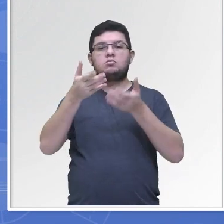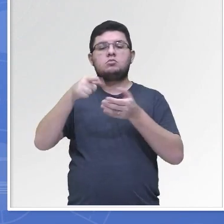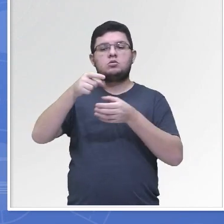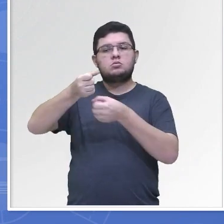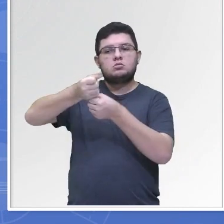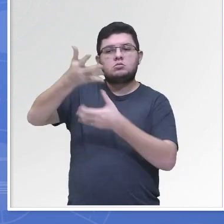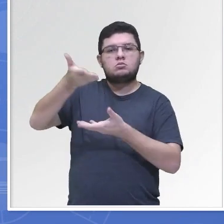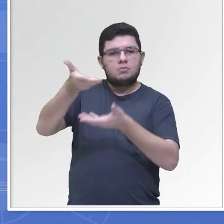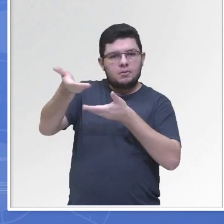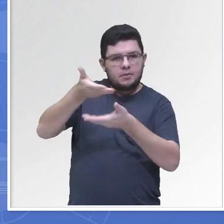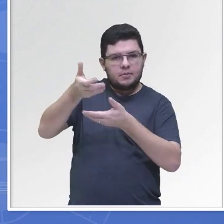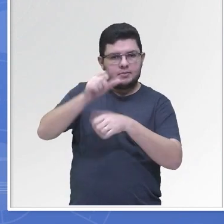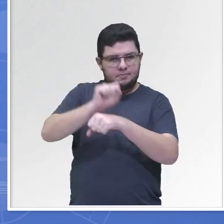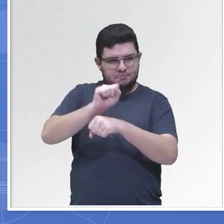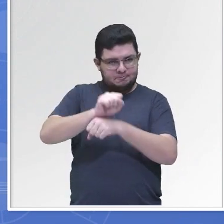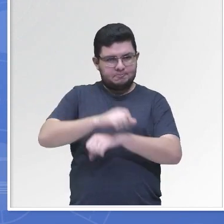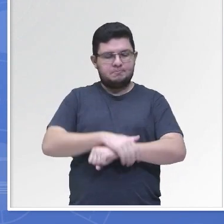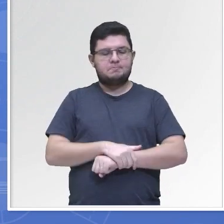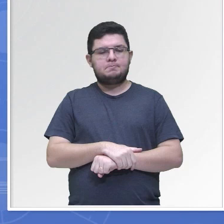a interatividade.